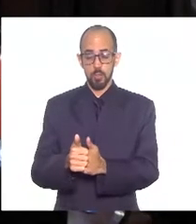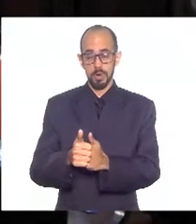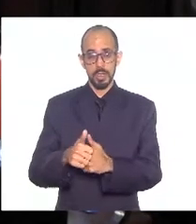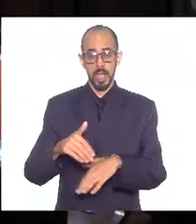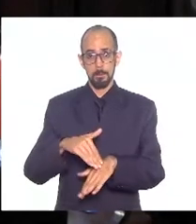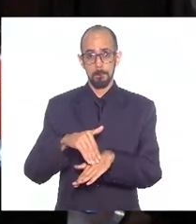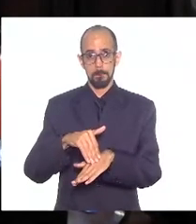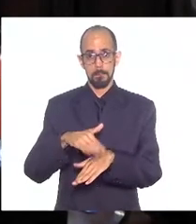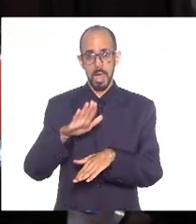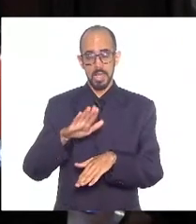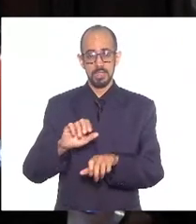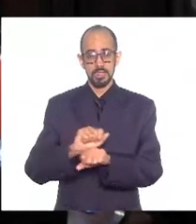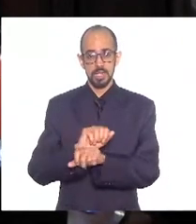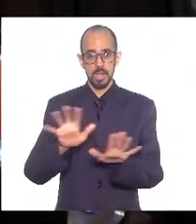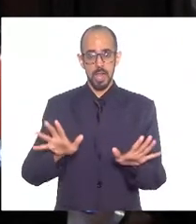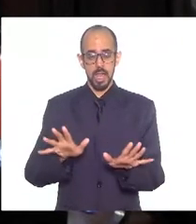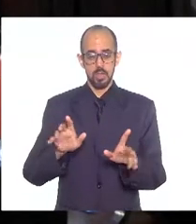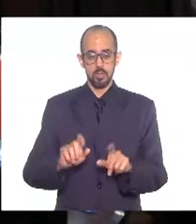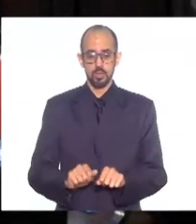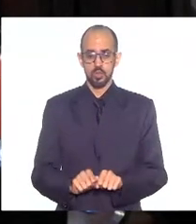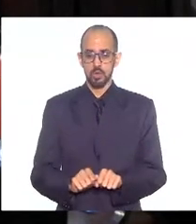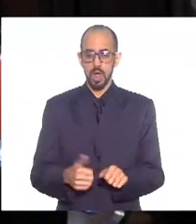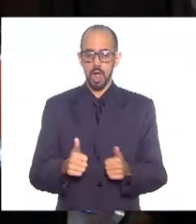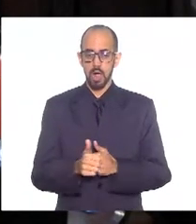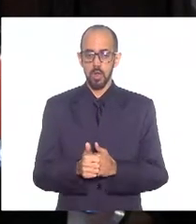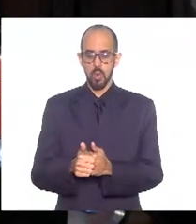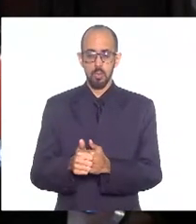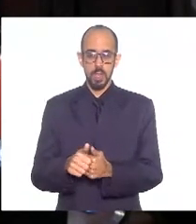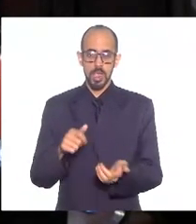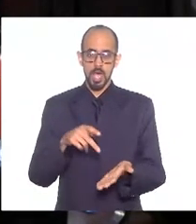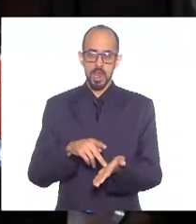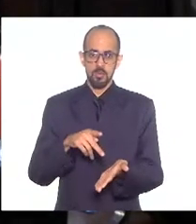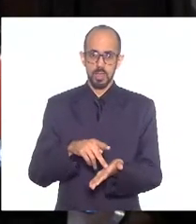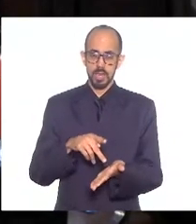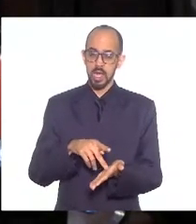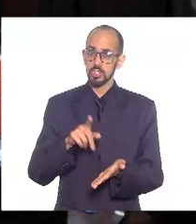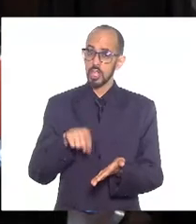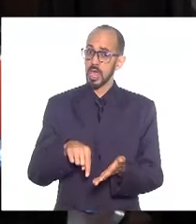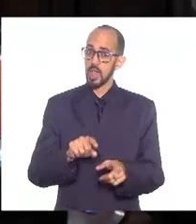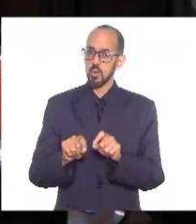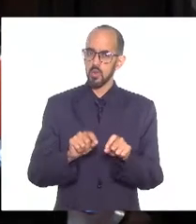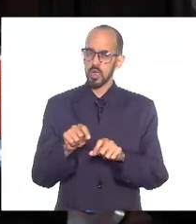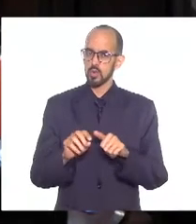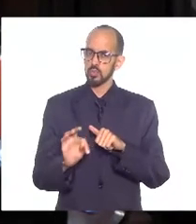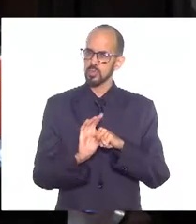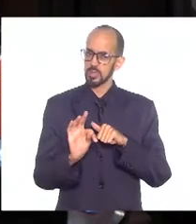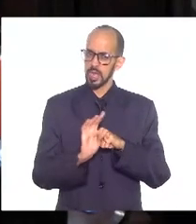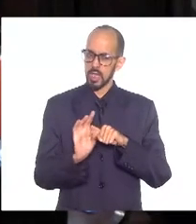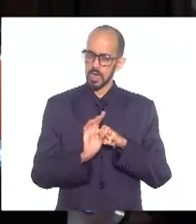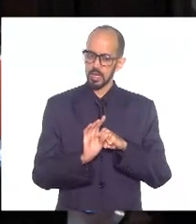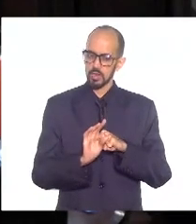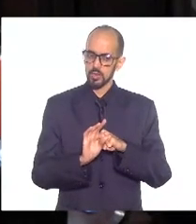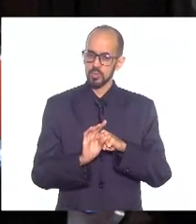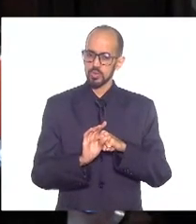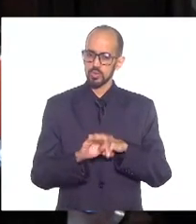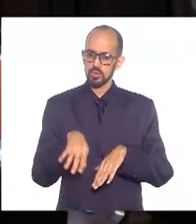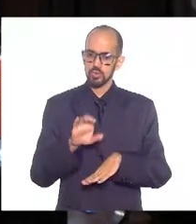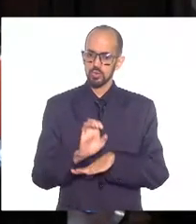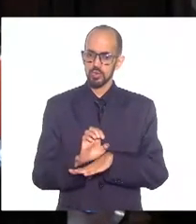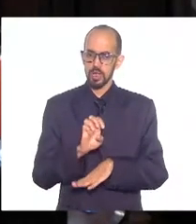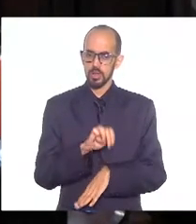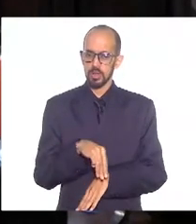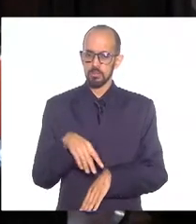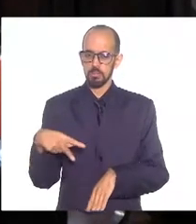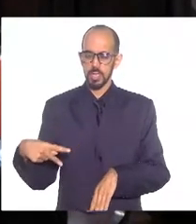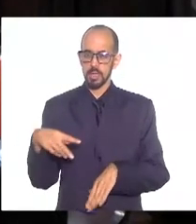detidamente. Na verdade, acompanhar, logicamente, serão os técnicos do Estado e da ANP. Mas